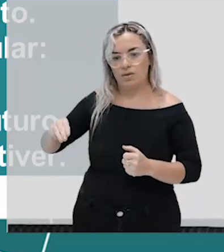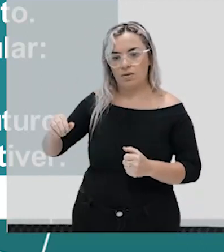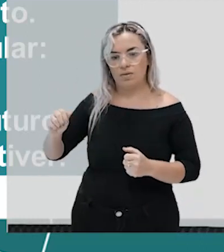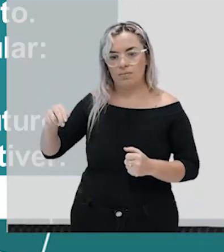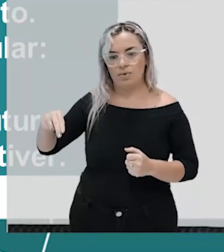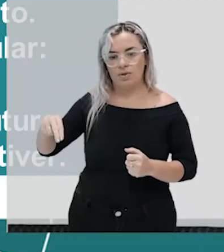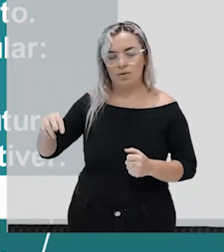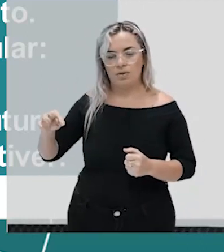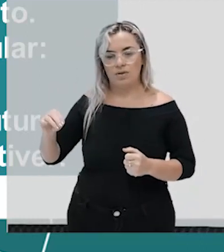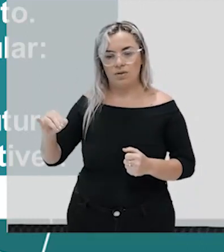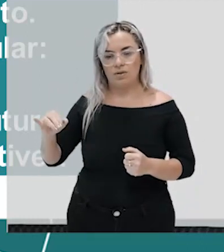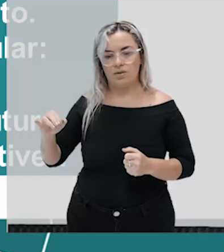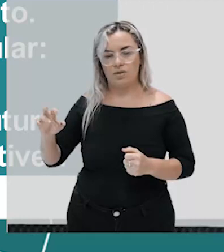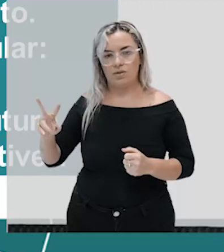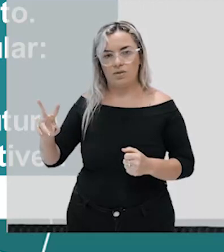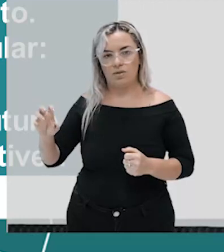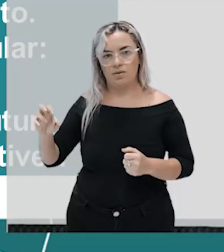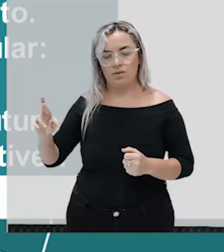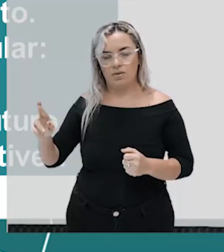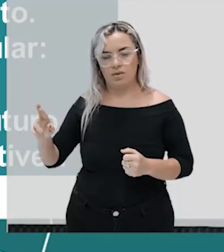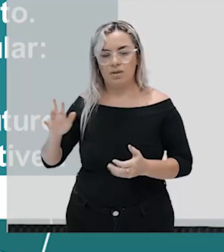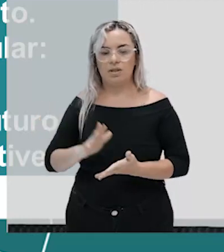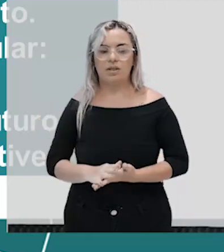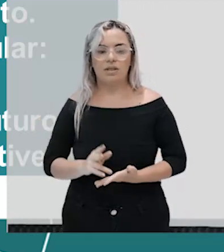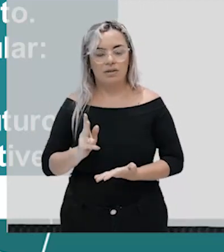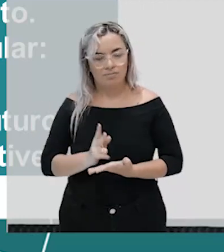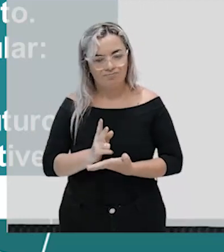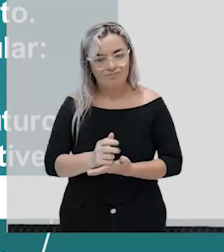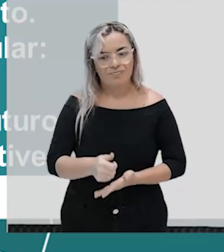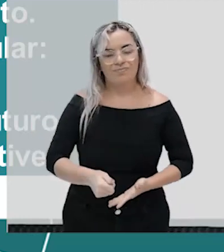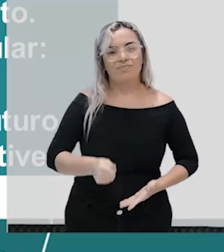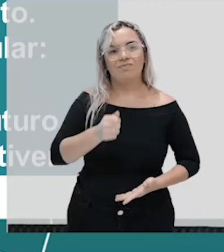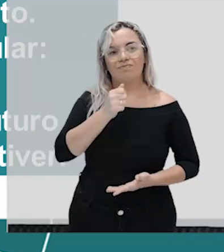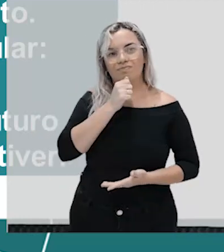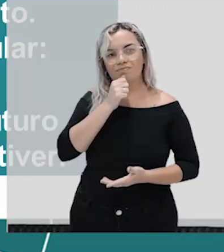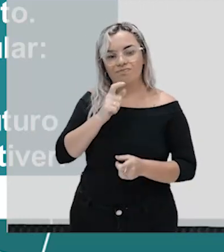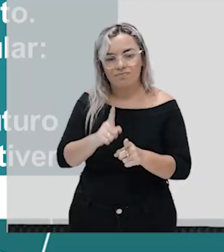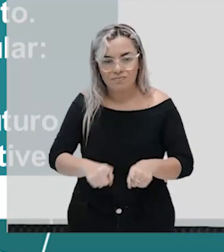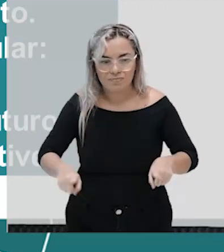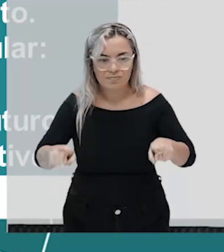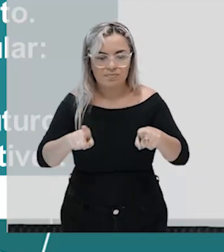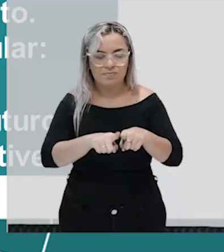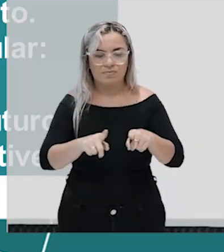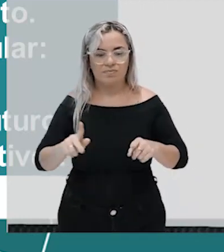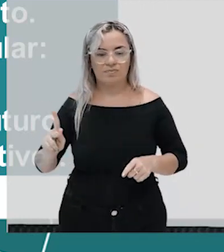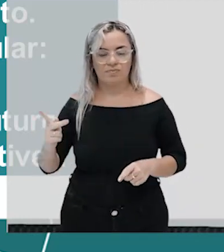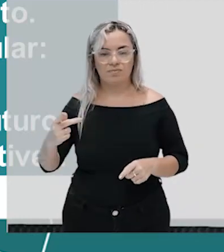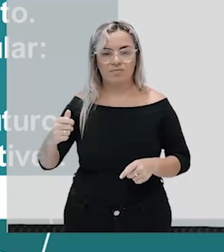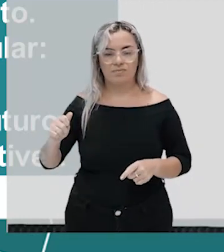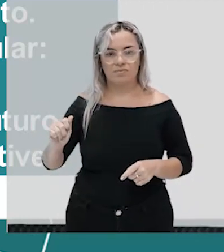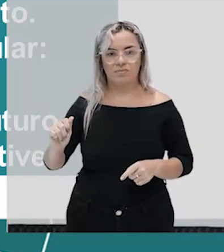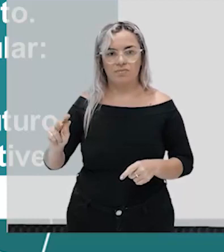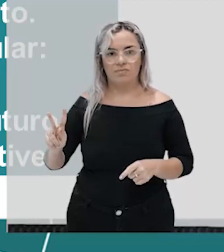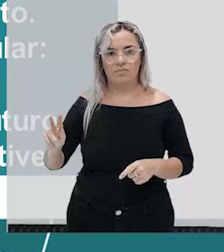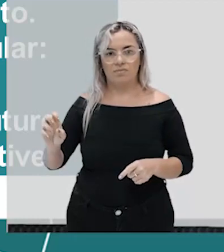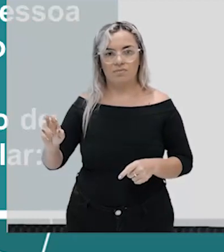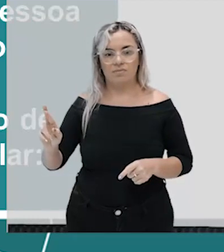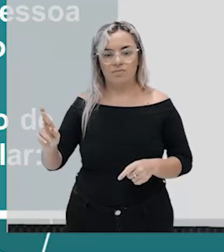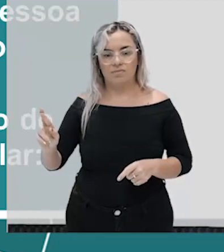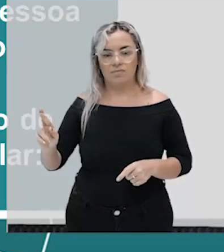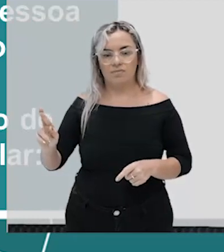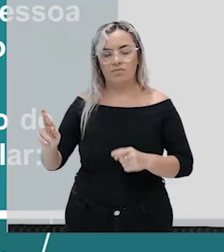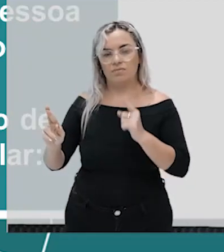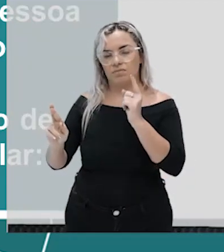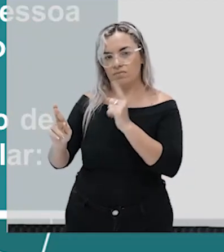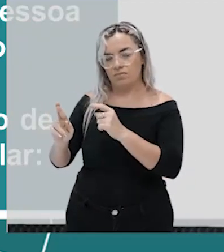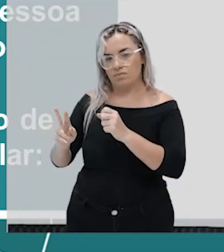ó, mantiver. E ainda, o verbo haver, como a gente falou, tá bem que o verbo haver, mas antes do verbo haver, eu